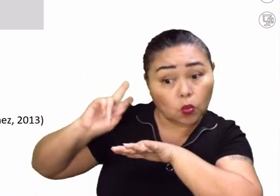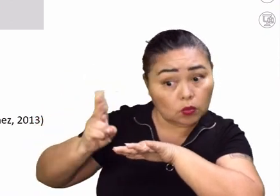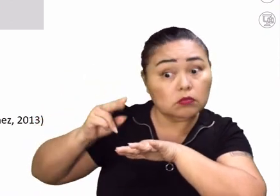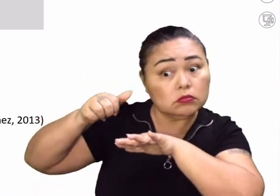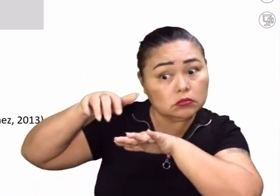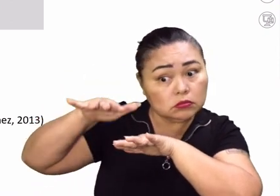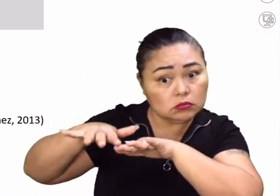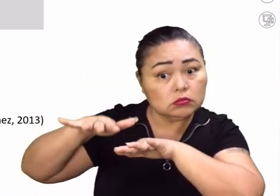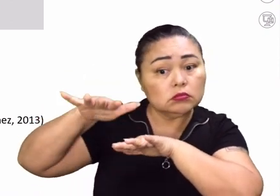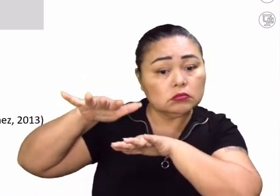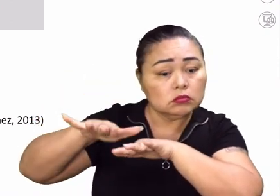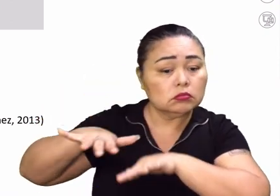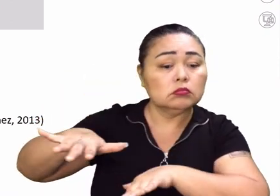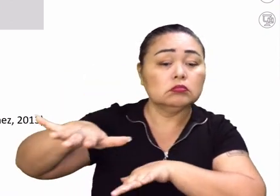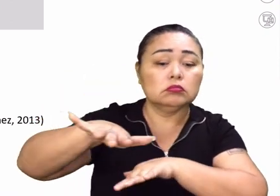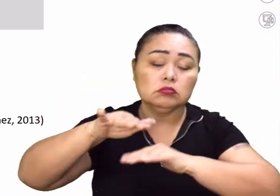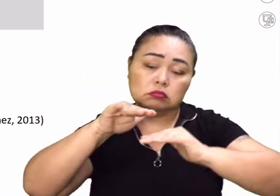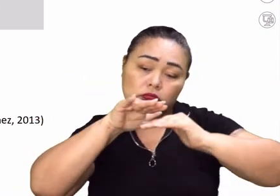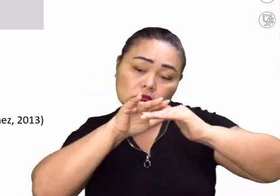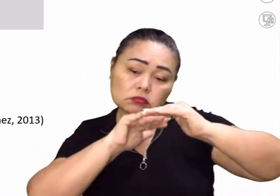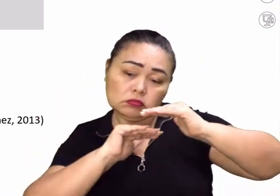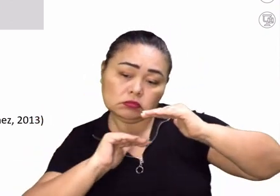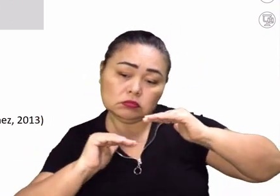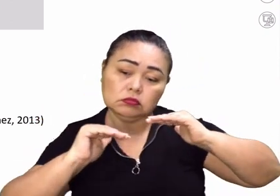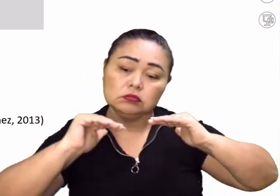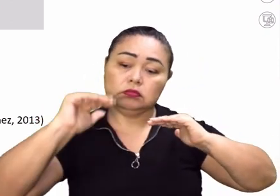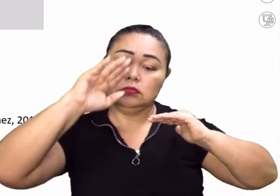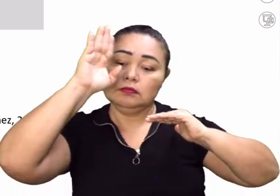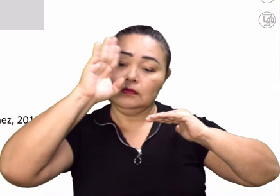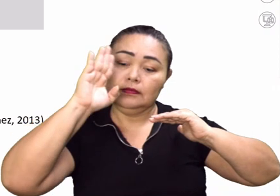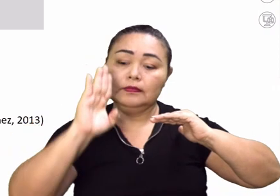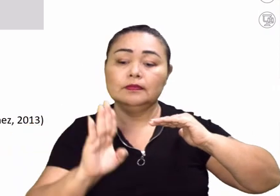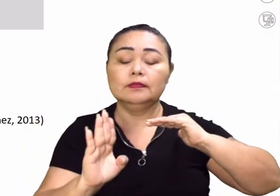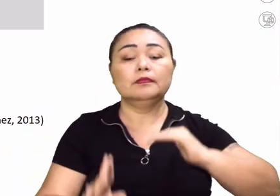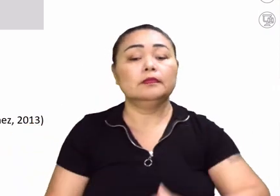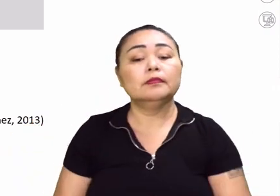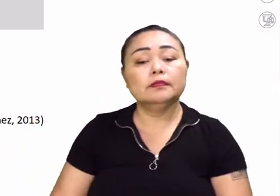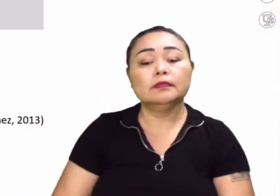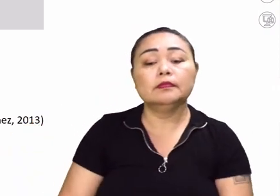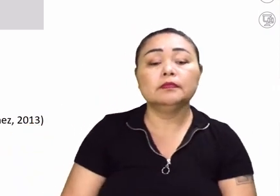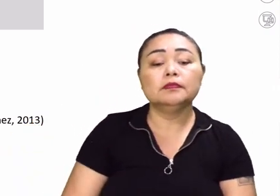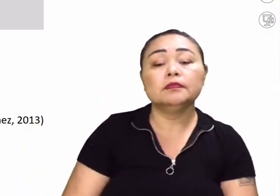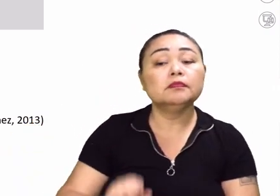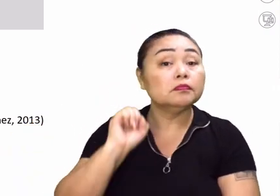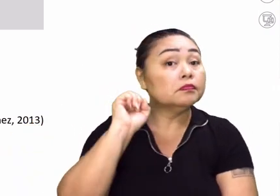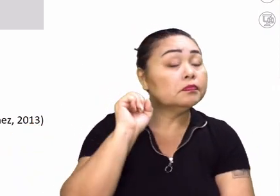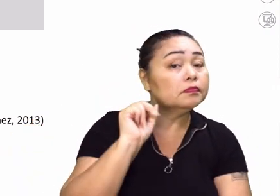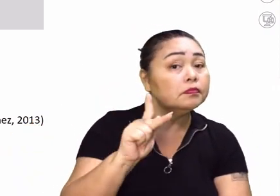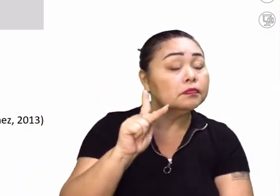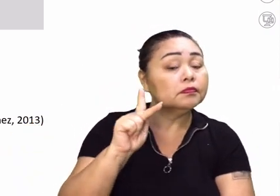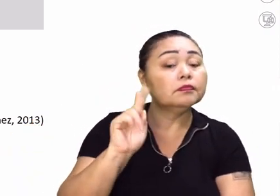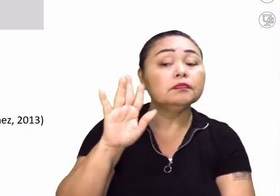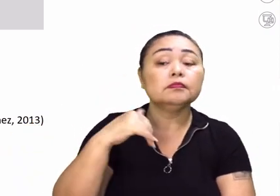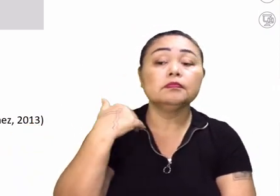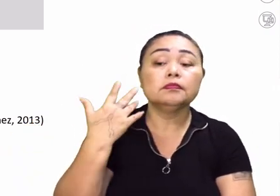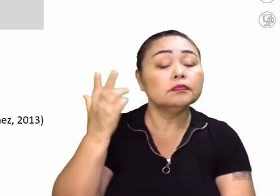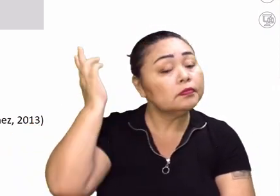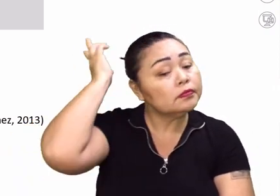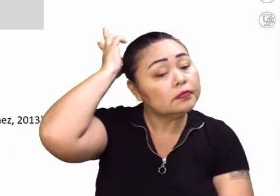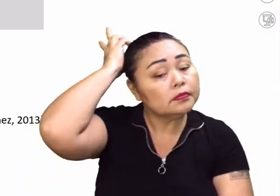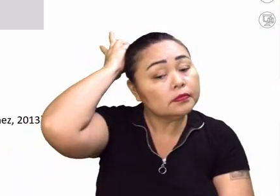exatamente nas áreas rebaixadas das bacias brasileiras Ok então